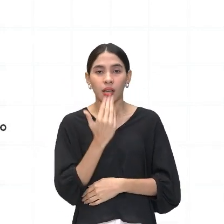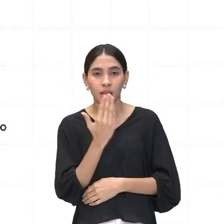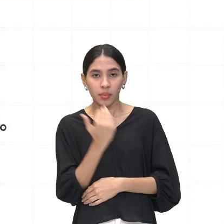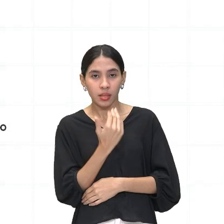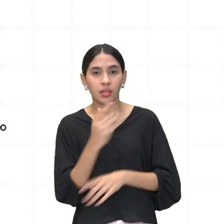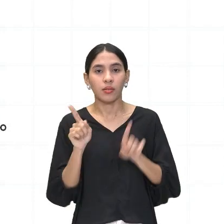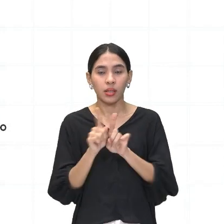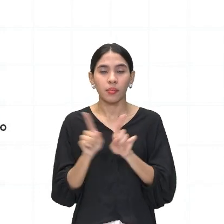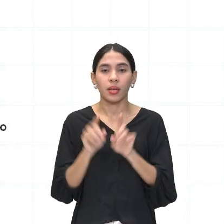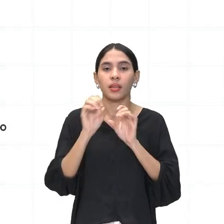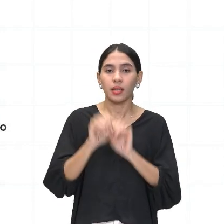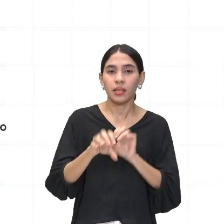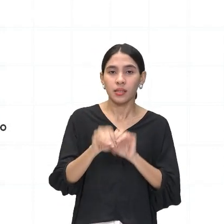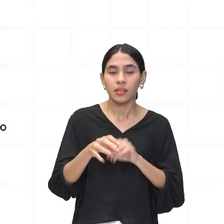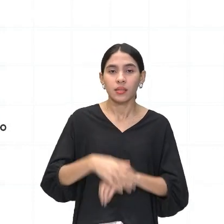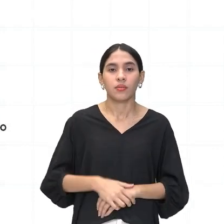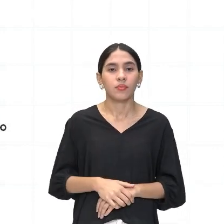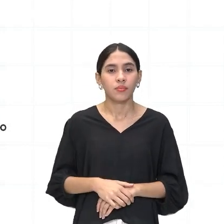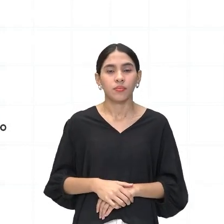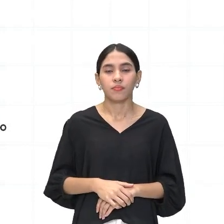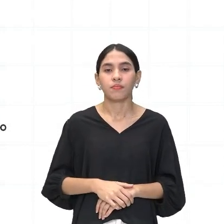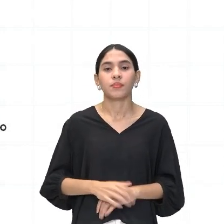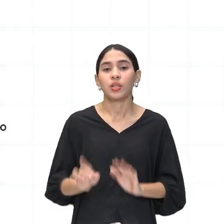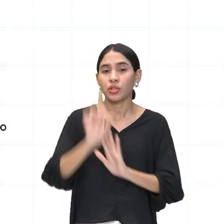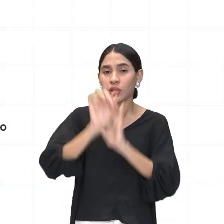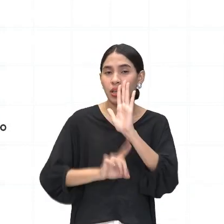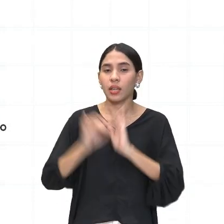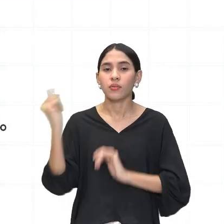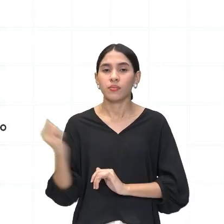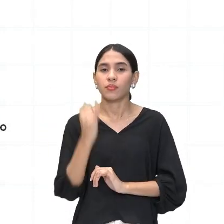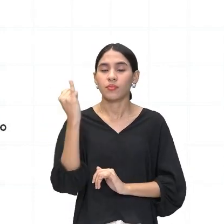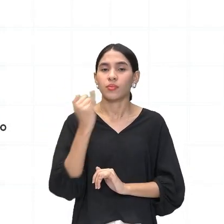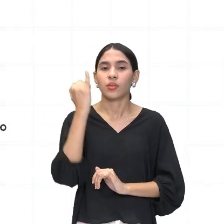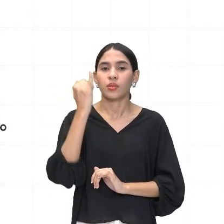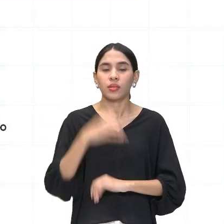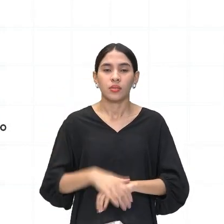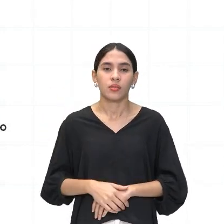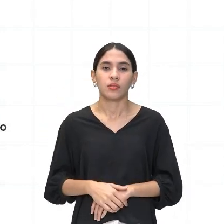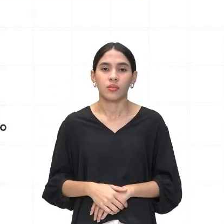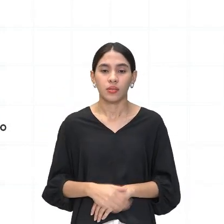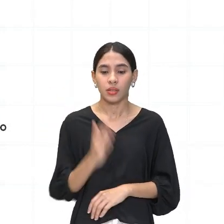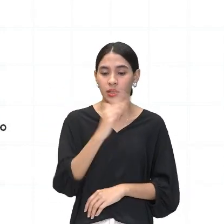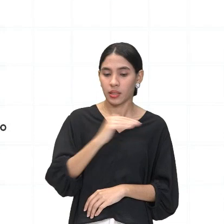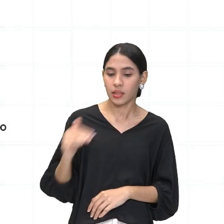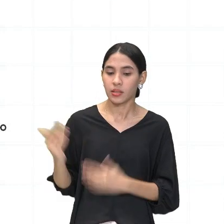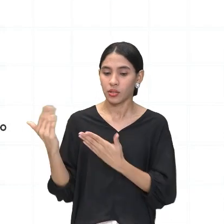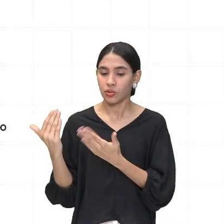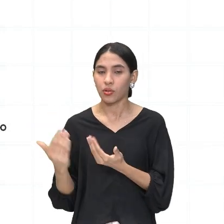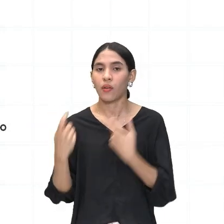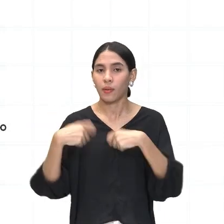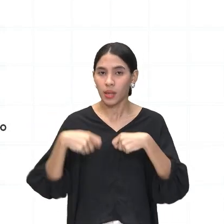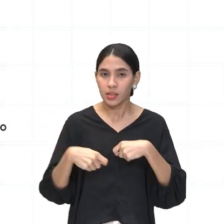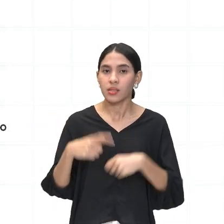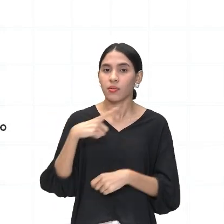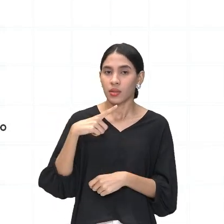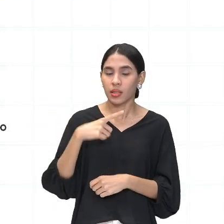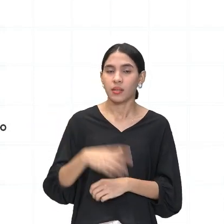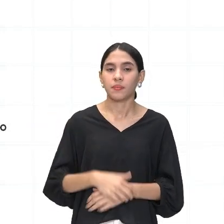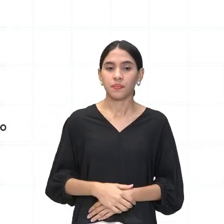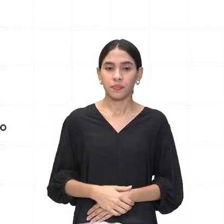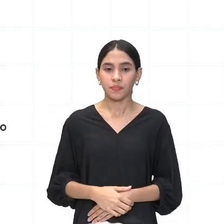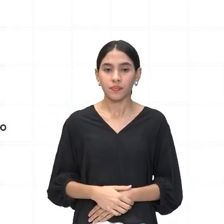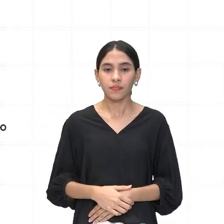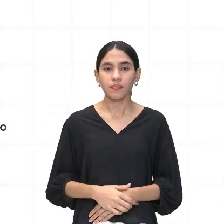e à educação. Enfim, os direitos fundamentais aos quais as crianças e adolescentes devem ter, né? E olha só,